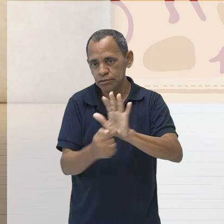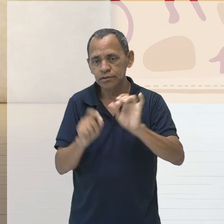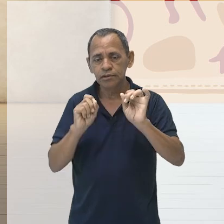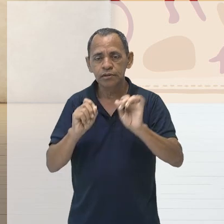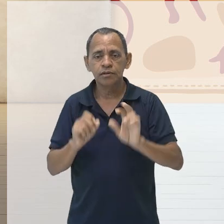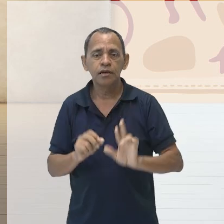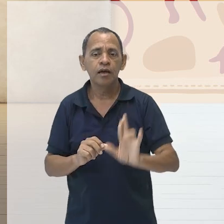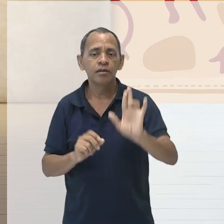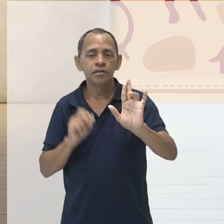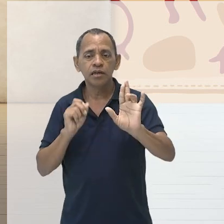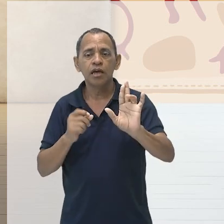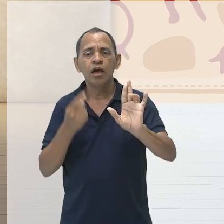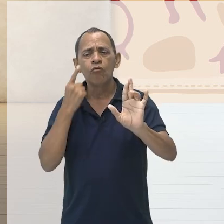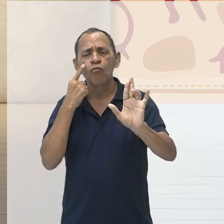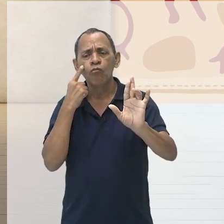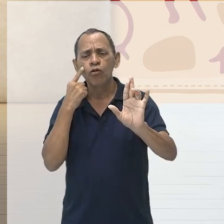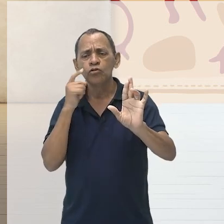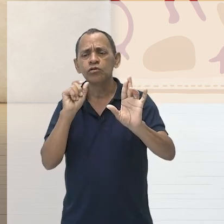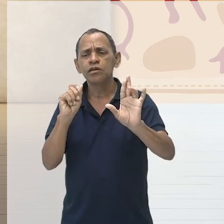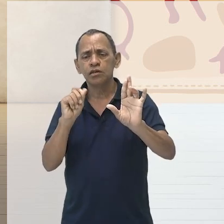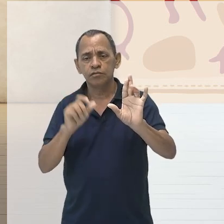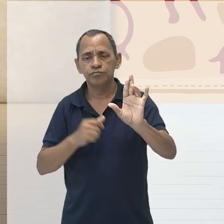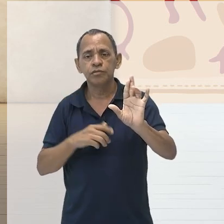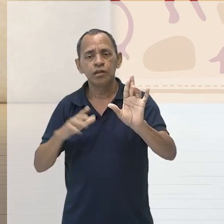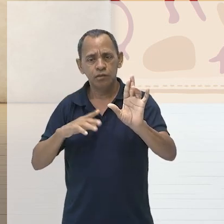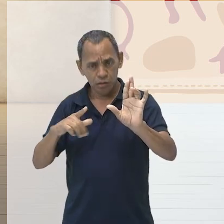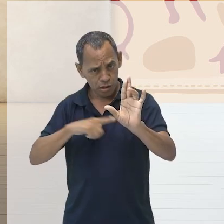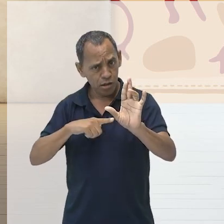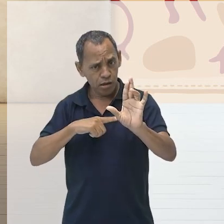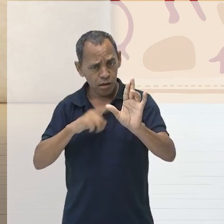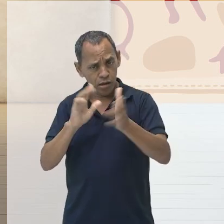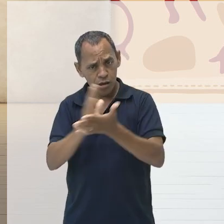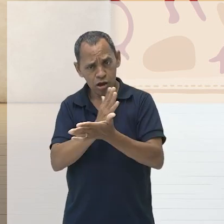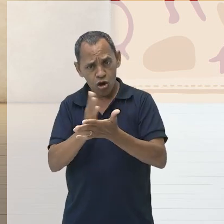vendo nesse quadro? Nós temos algumas pinturas